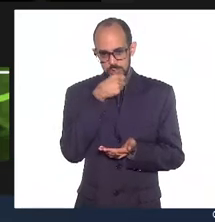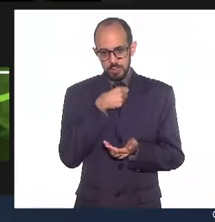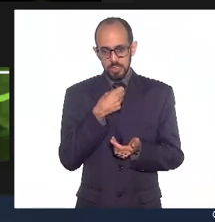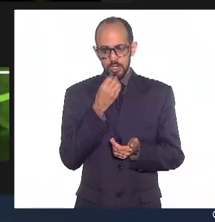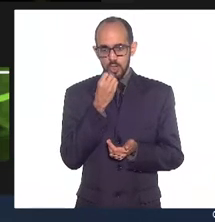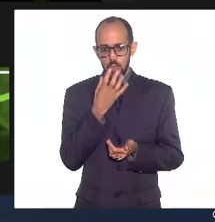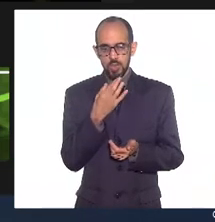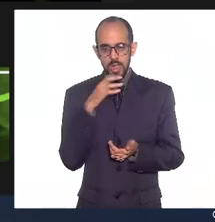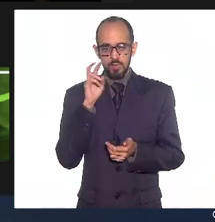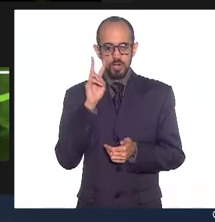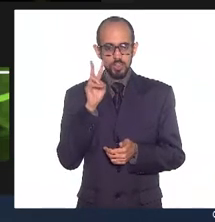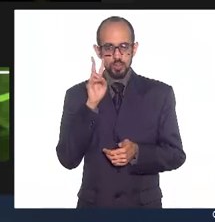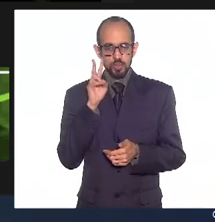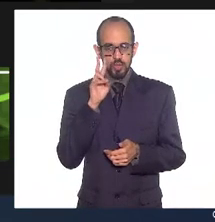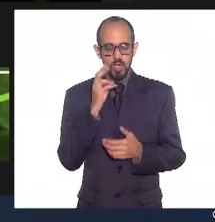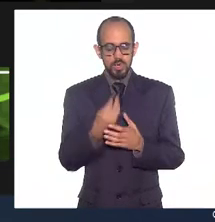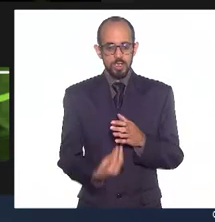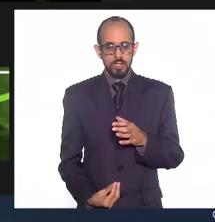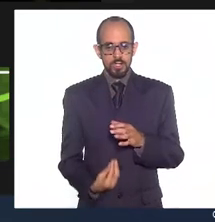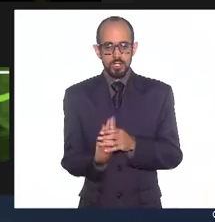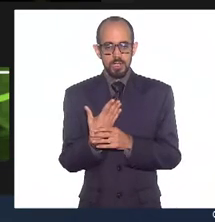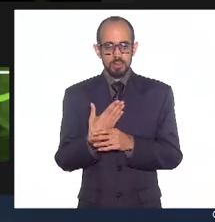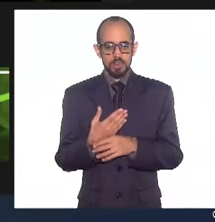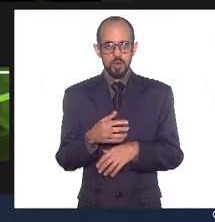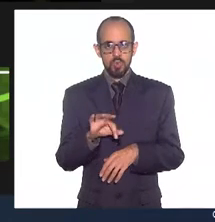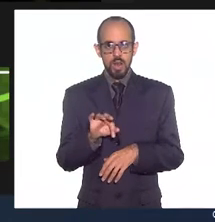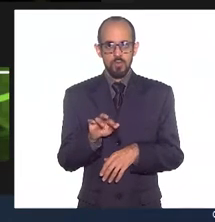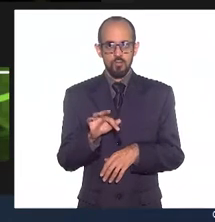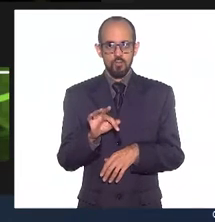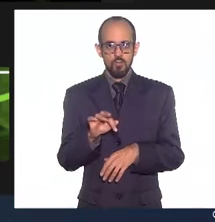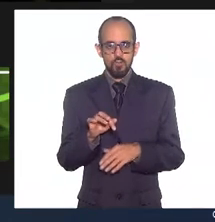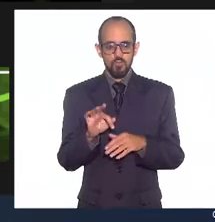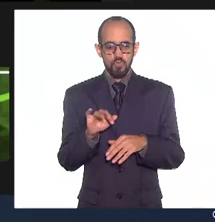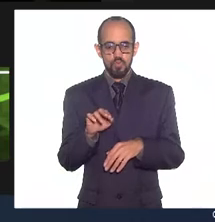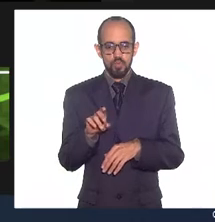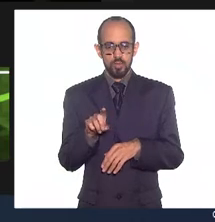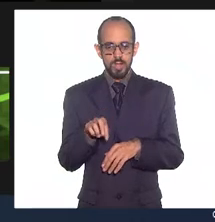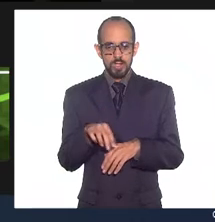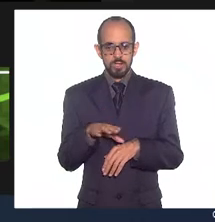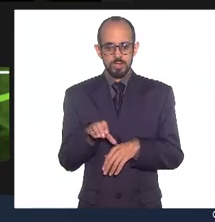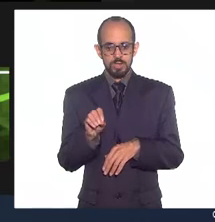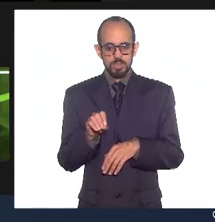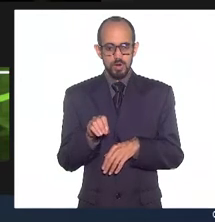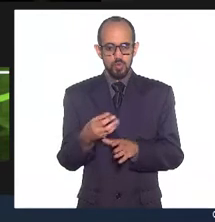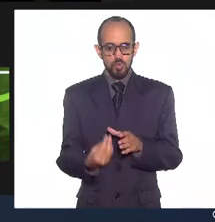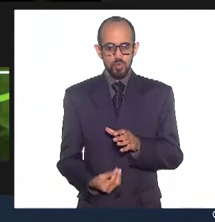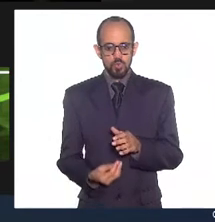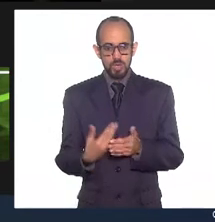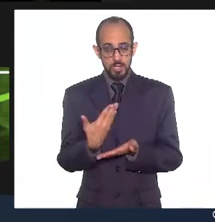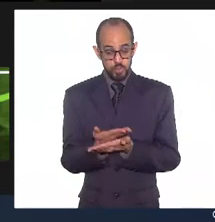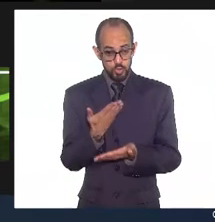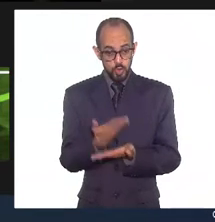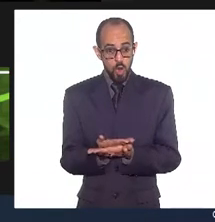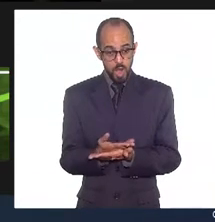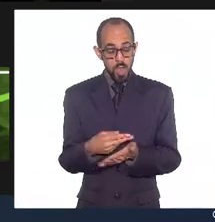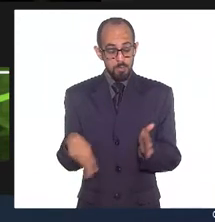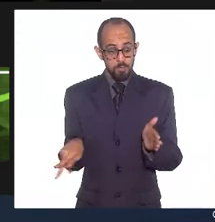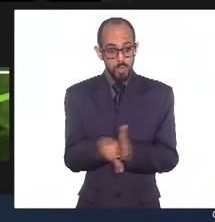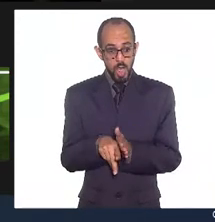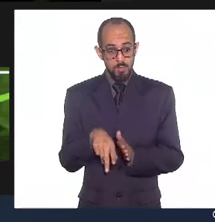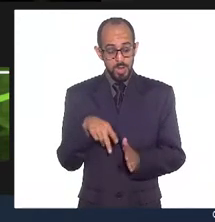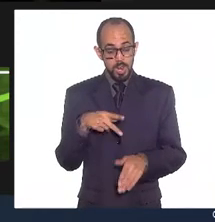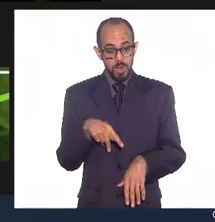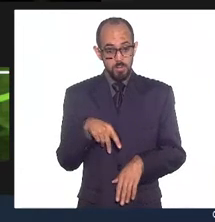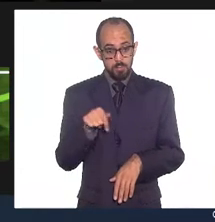história exatamente da criação e da fundação da escola de artes visuais do Parque Laje pelos não só pela